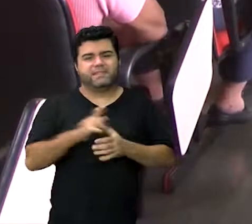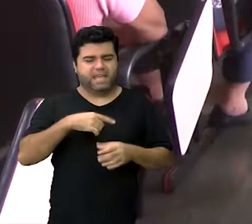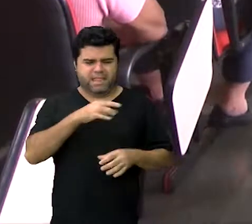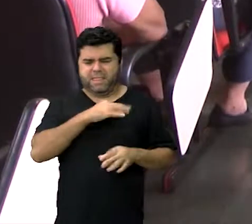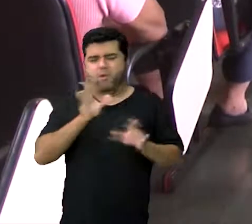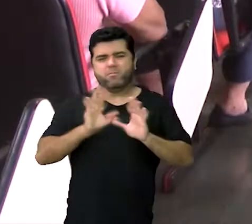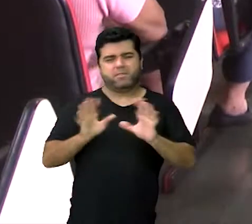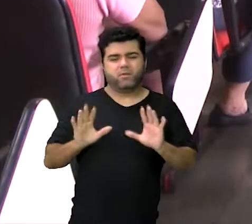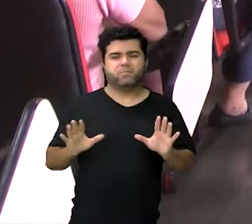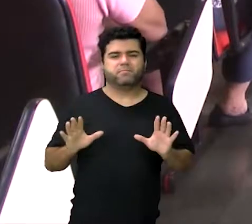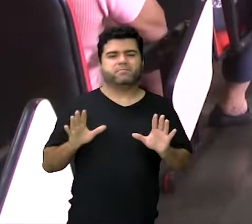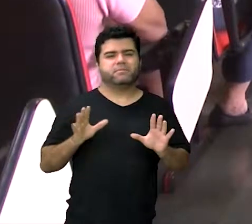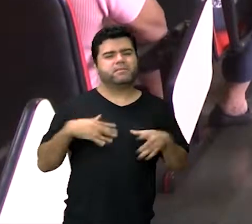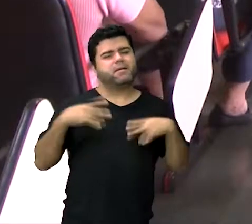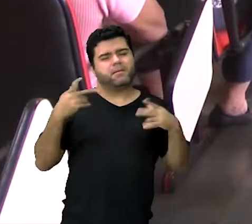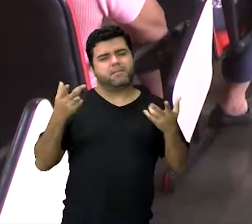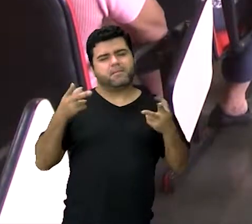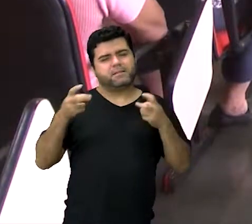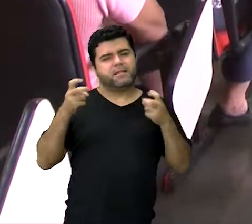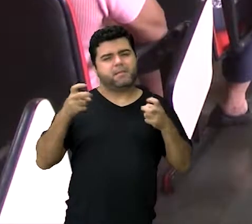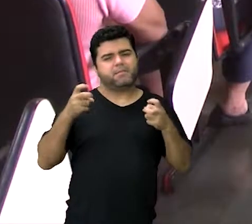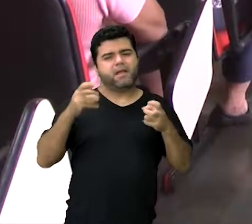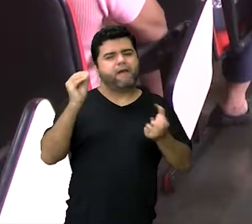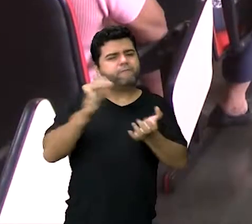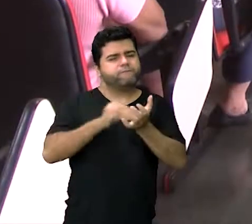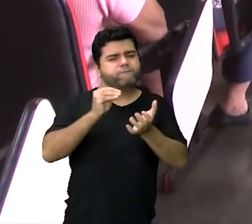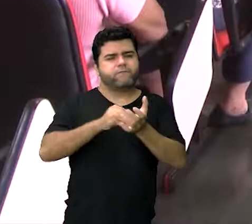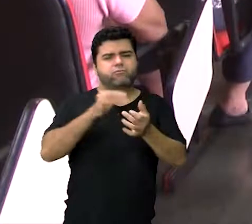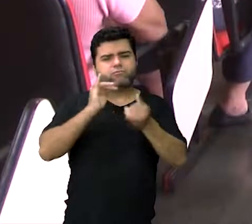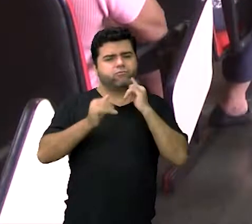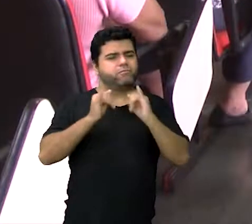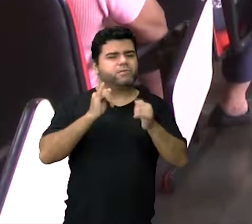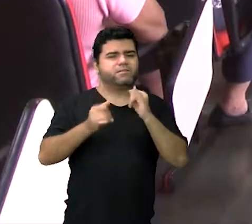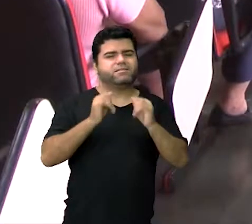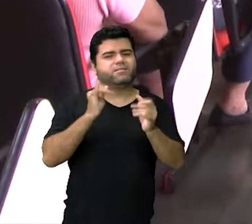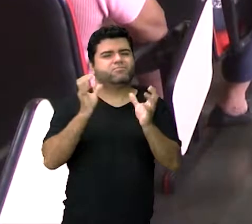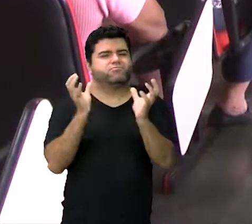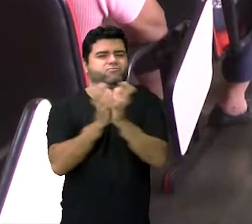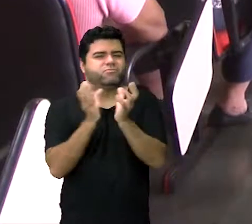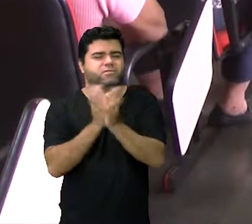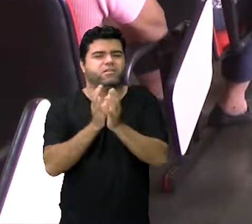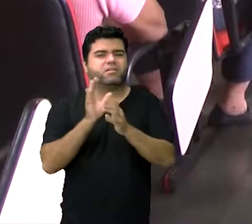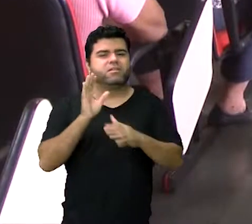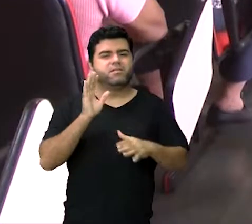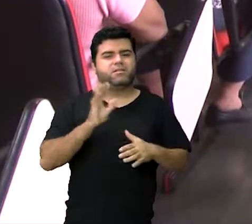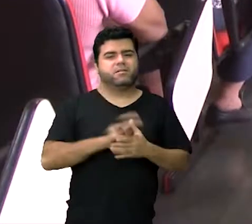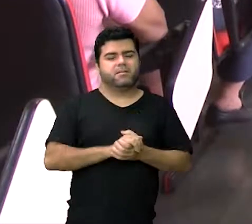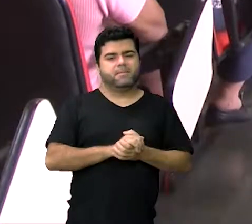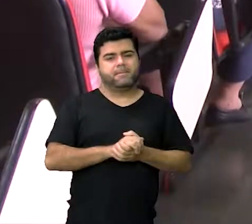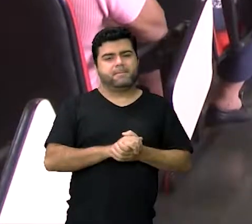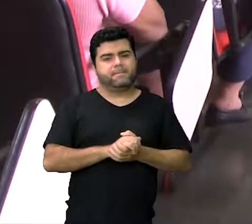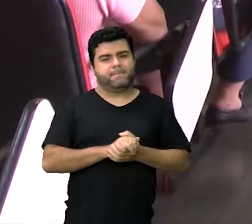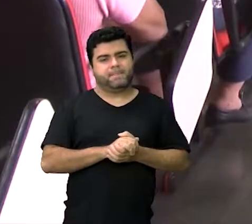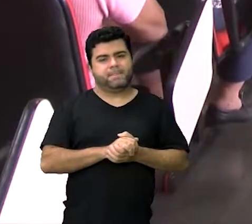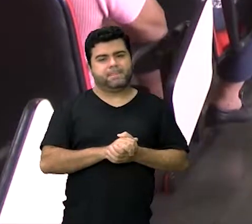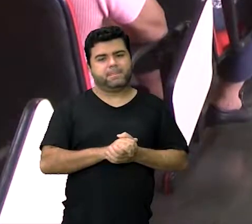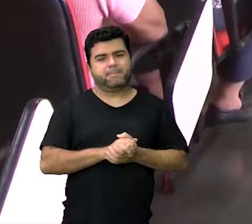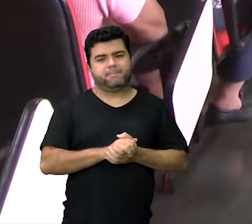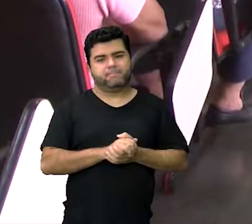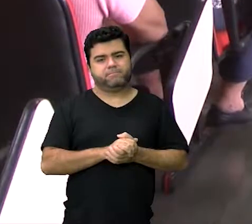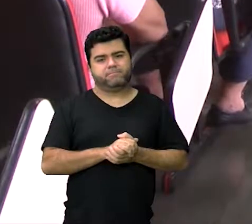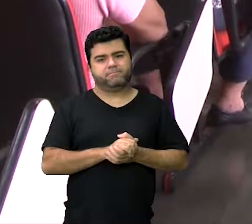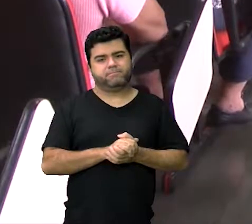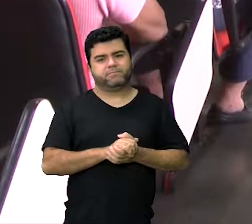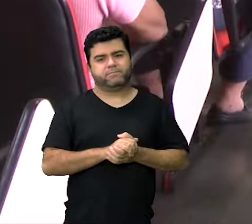na roupa. Vocês percebem a falta de formação das equipes no lidar com as pessoas todas. Daí ela falou, bom, então agora eu vou